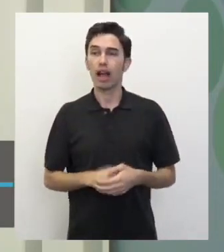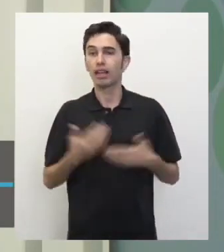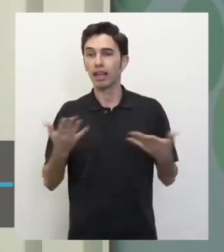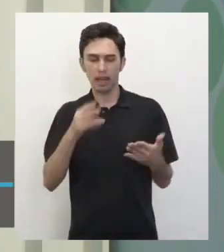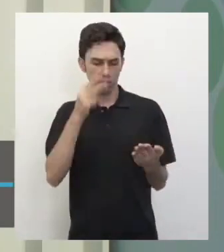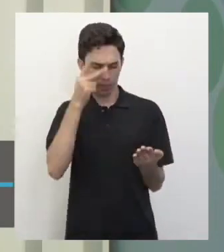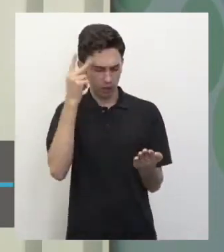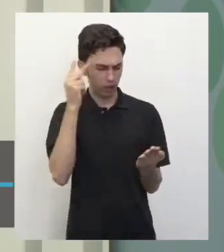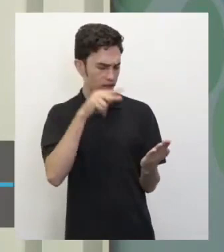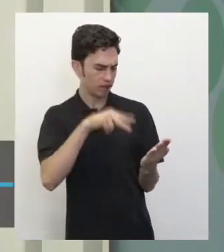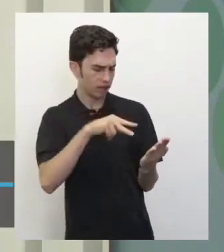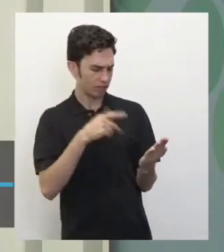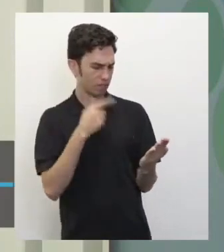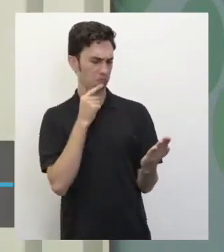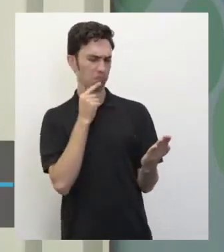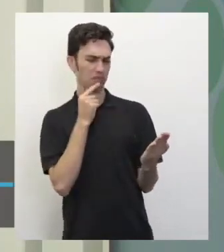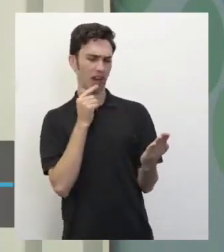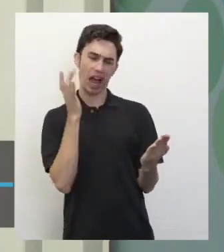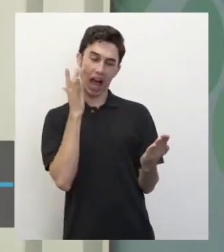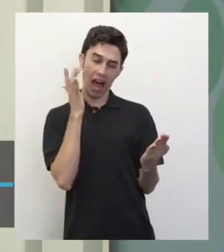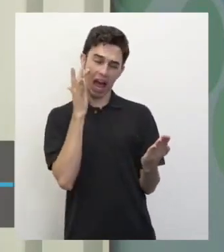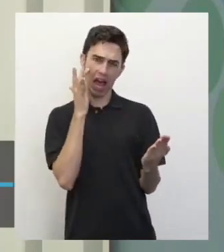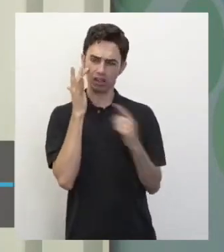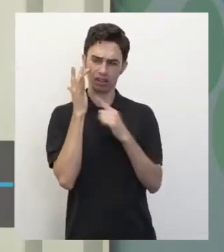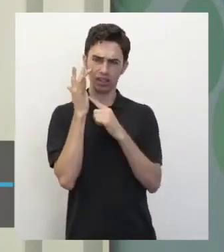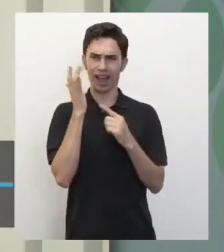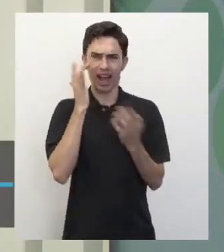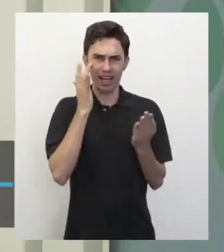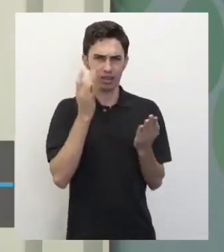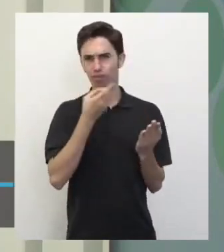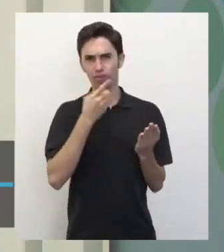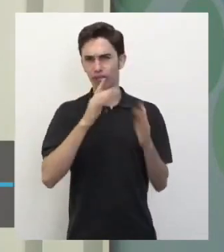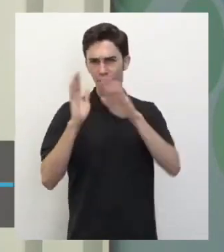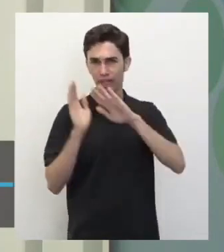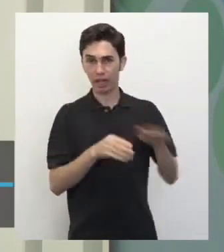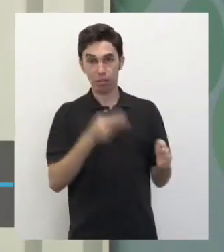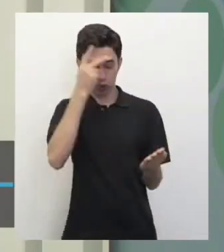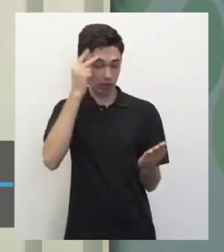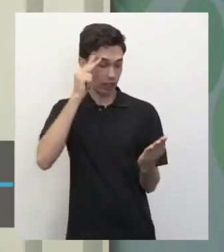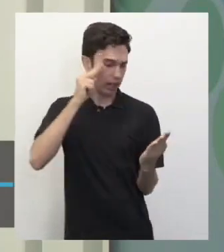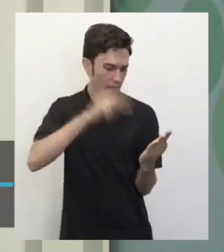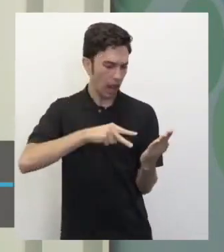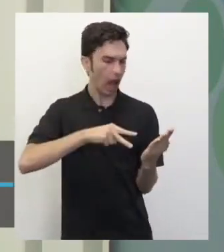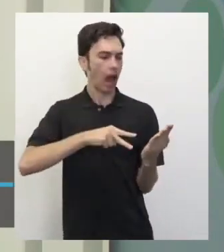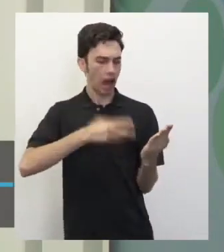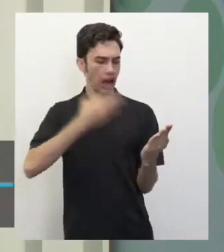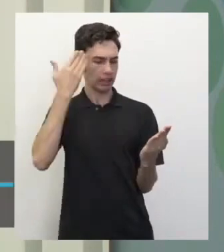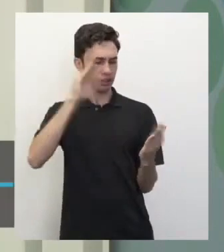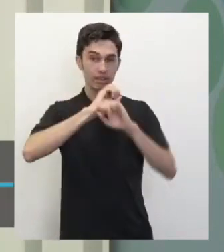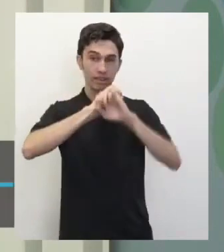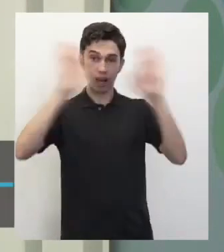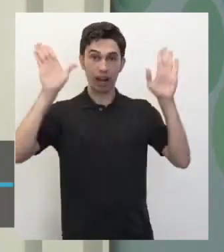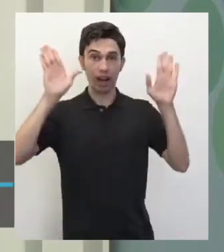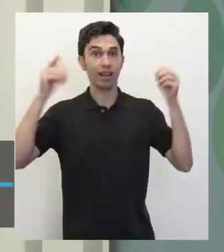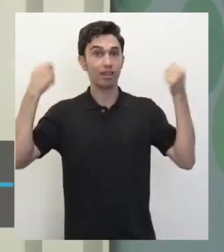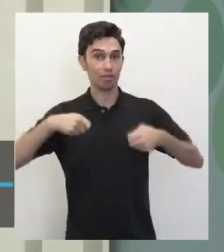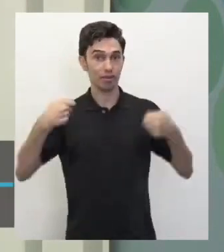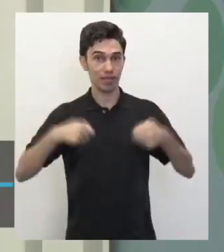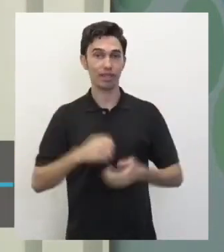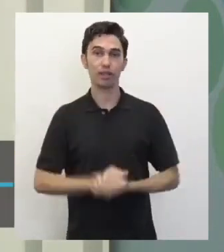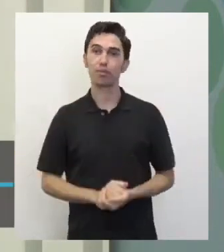a especulações. Outro exemplo, quando acontece de haver um crime, o jornalista, ele